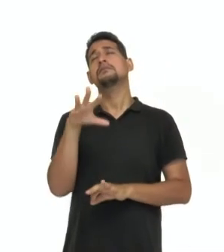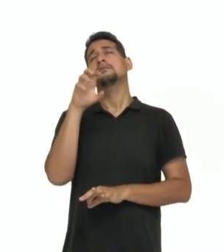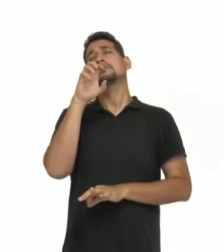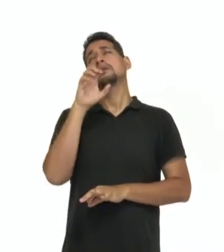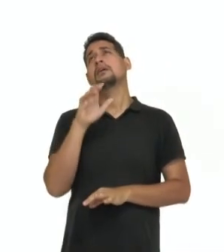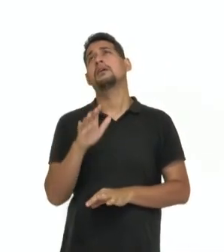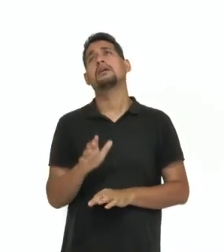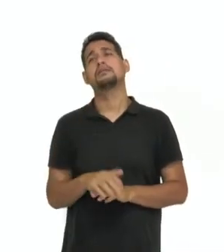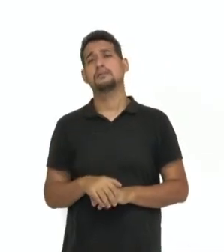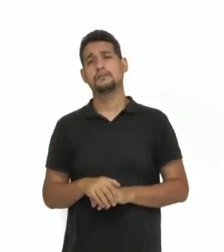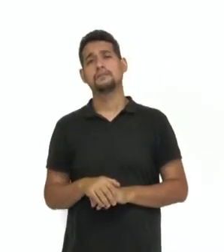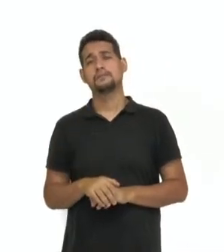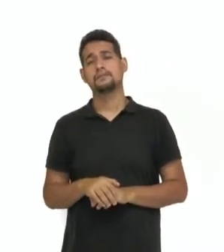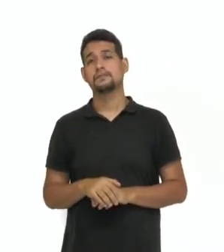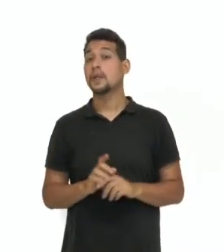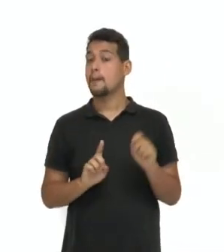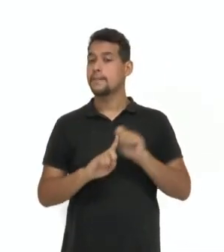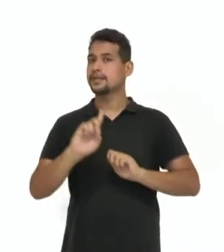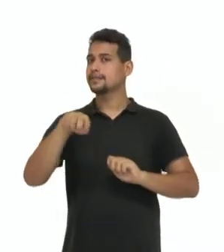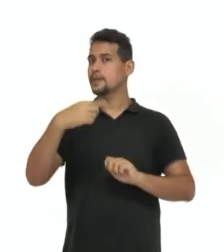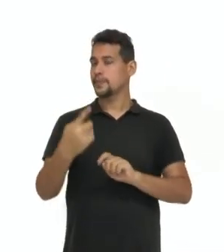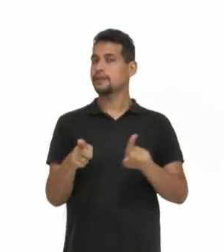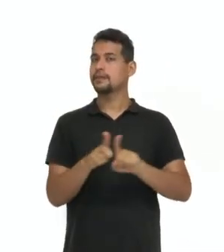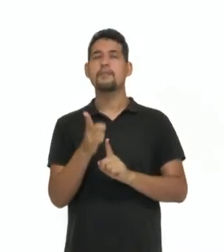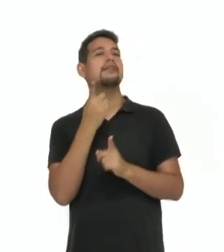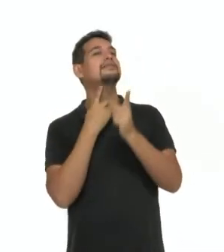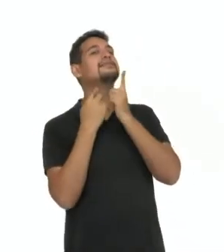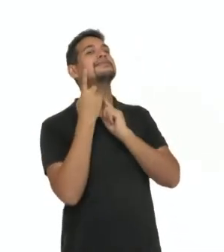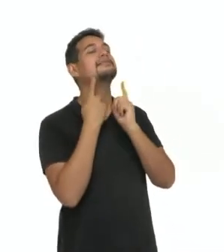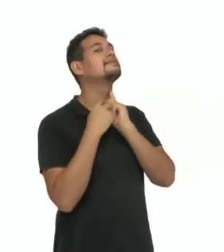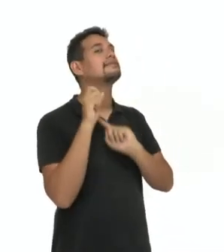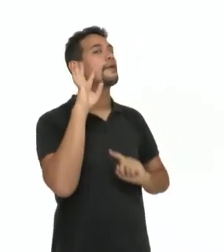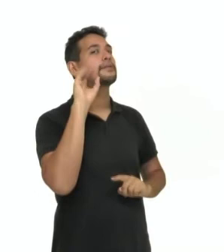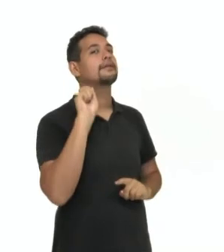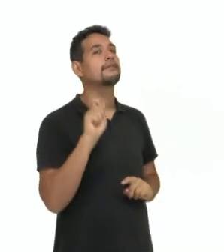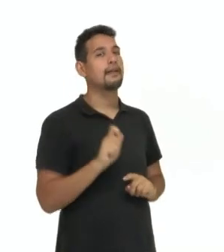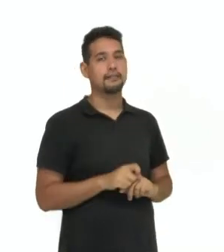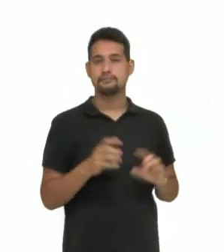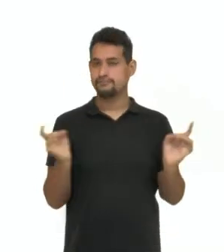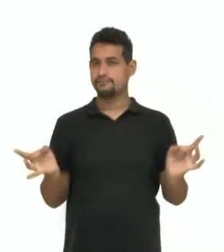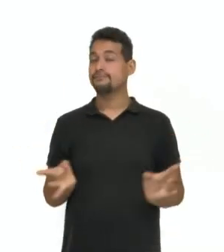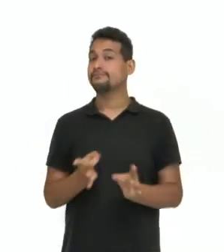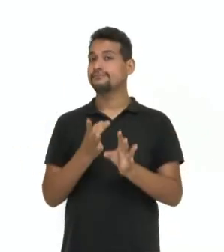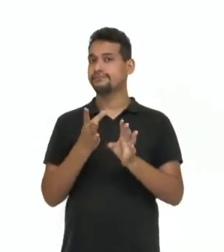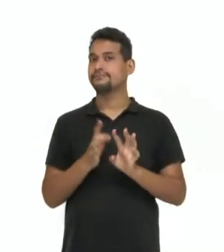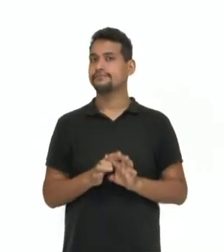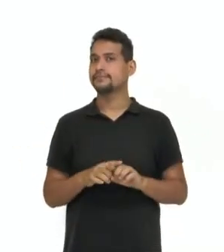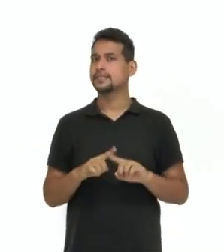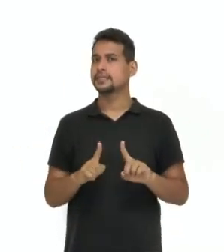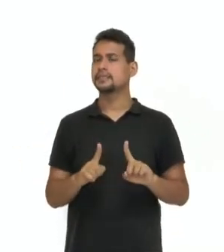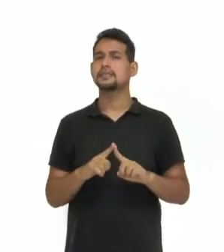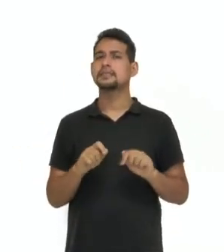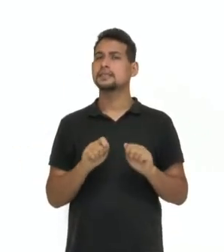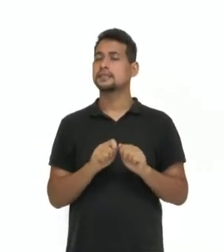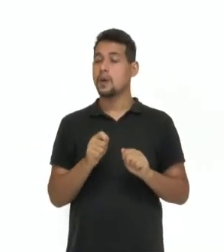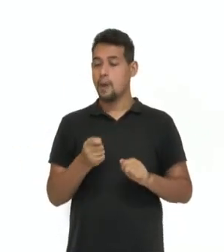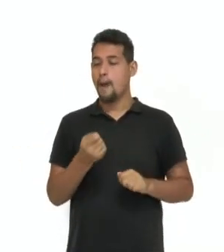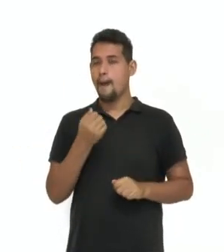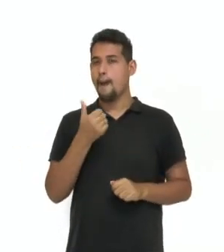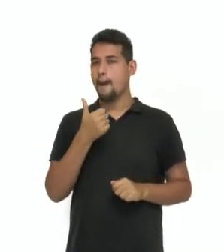La reina, meses después su deseo ir cumplido y ella tuvo una